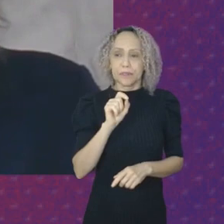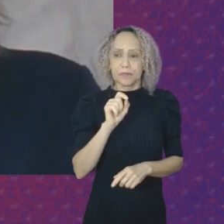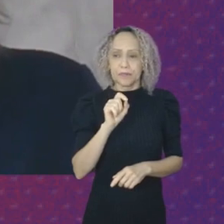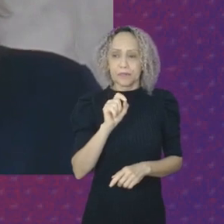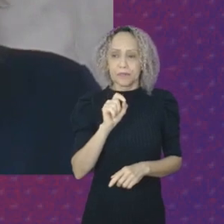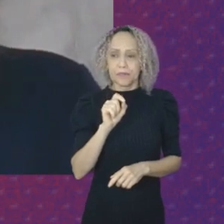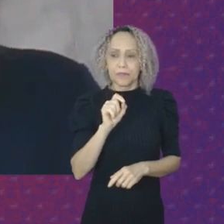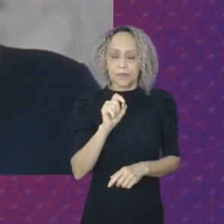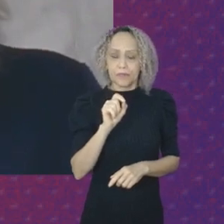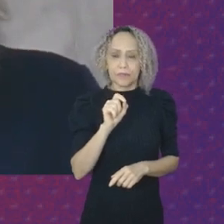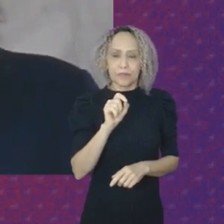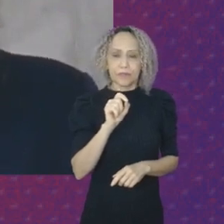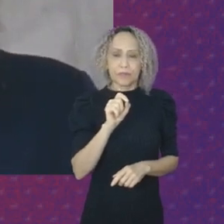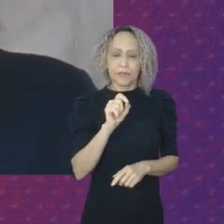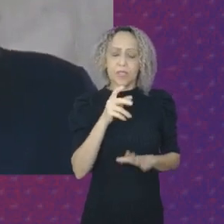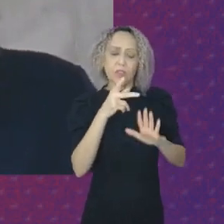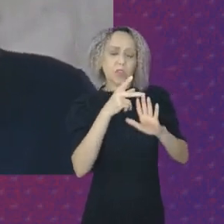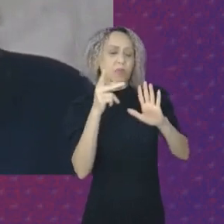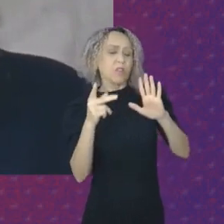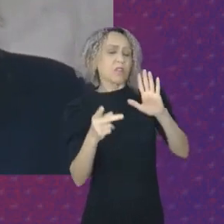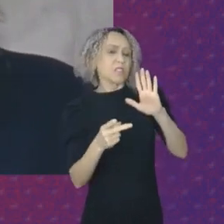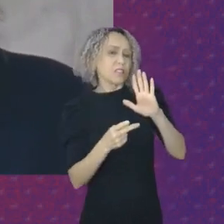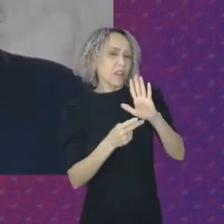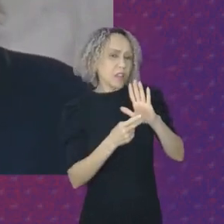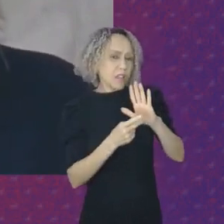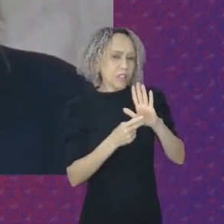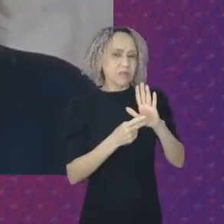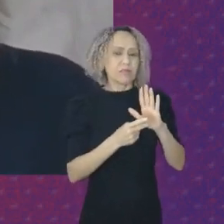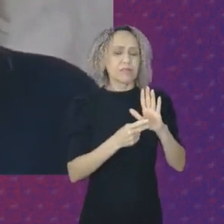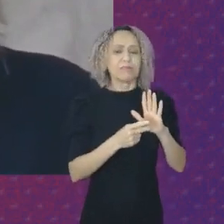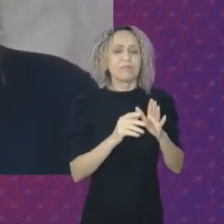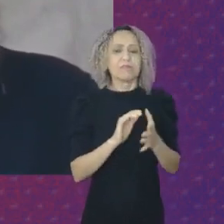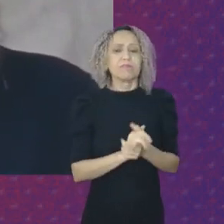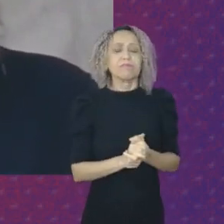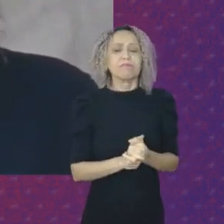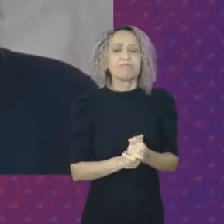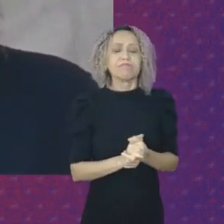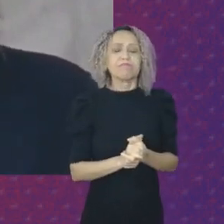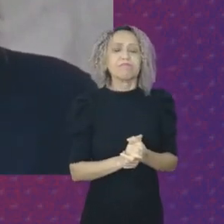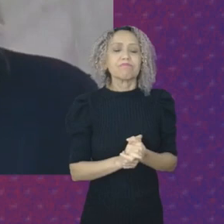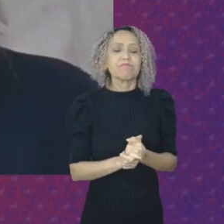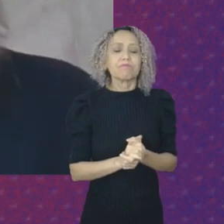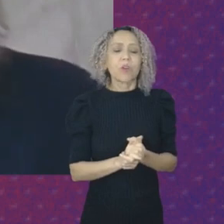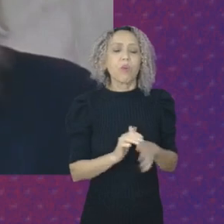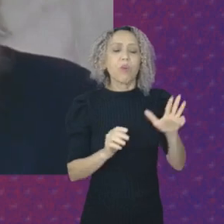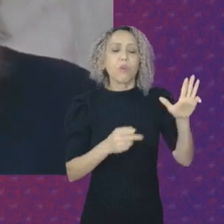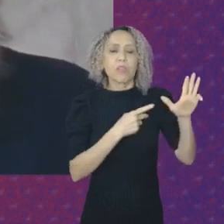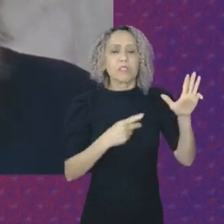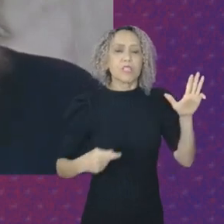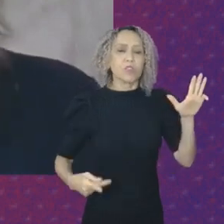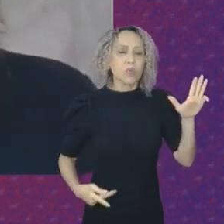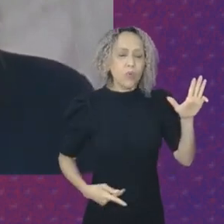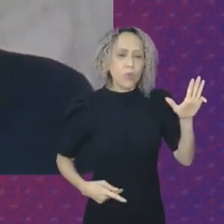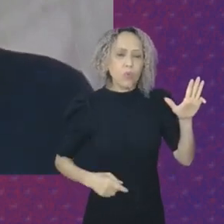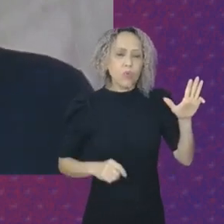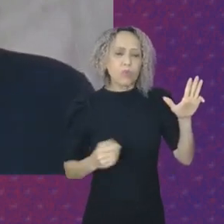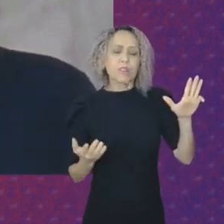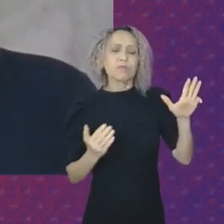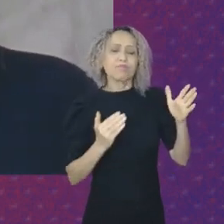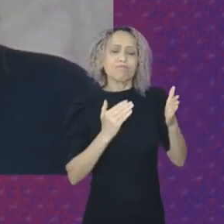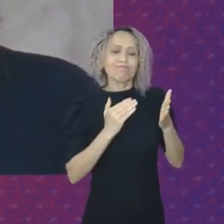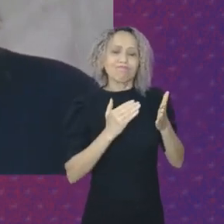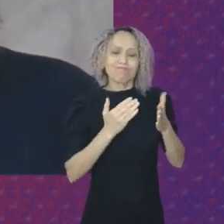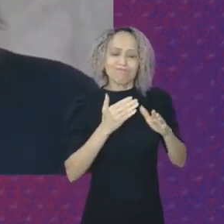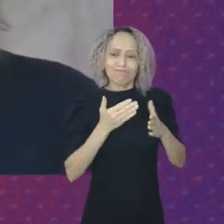desses projetos, dessas iniciativas. O presidente Lula enviou para o Congresso Nacional